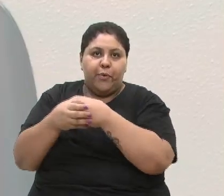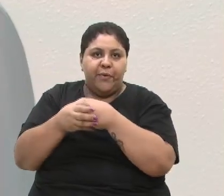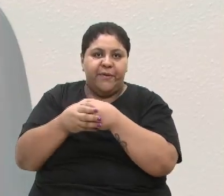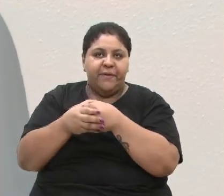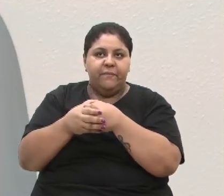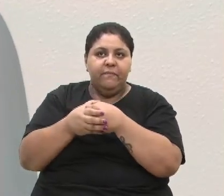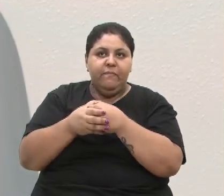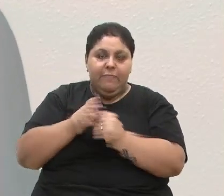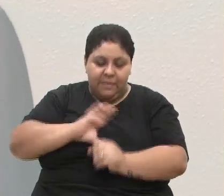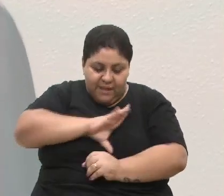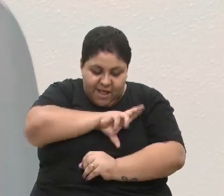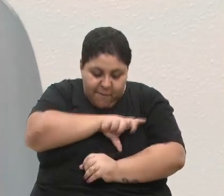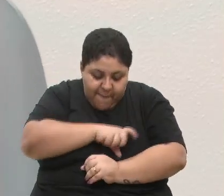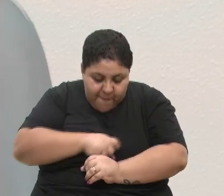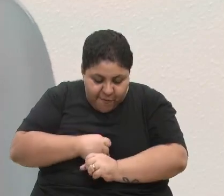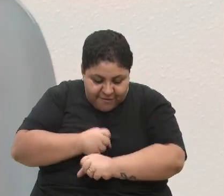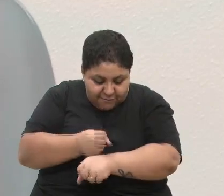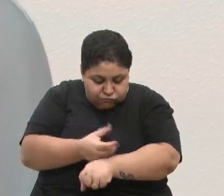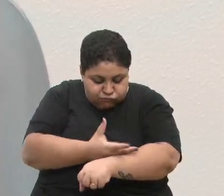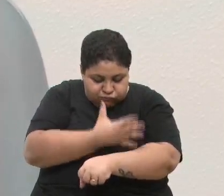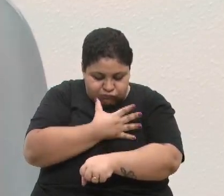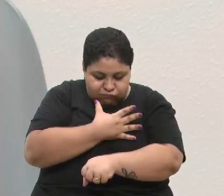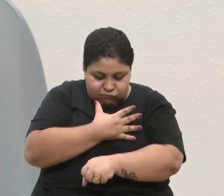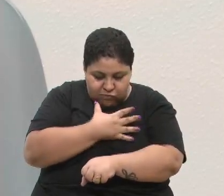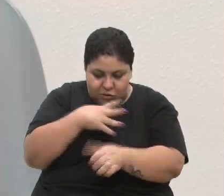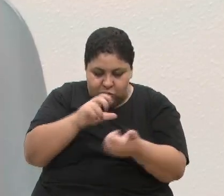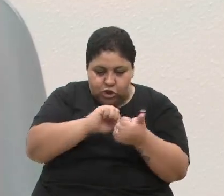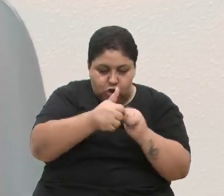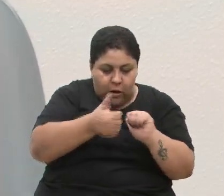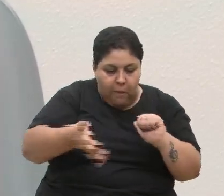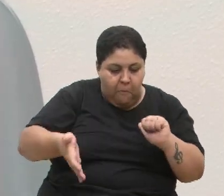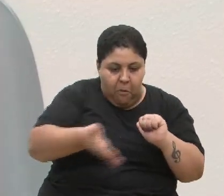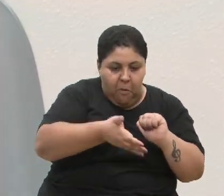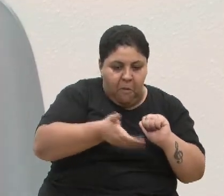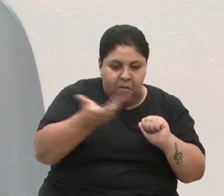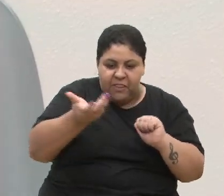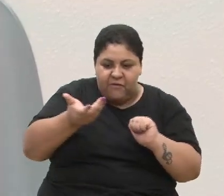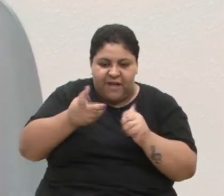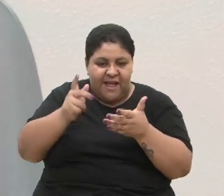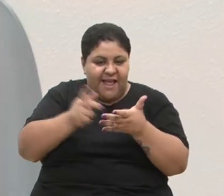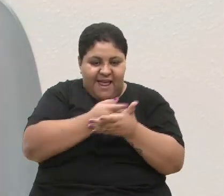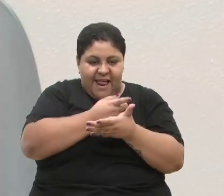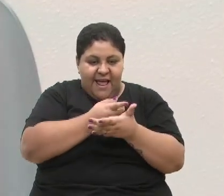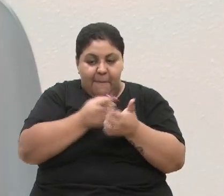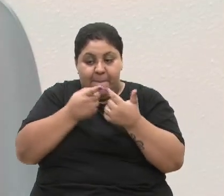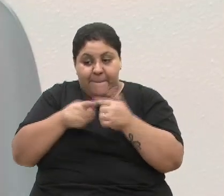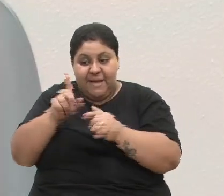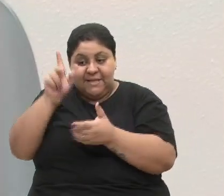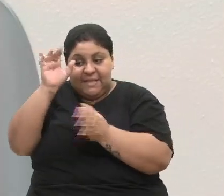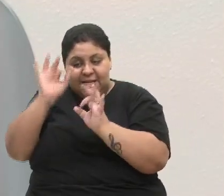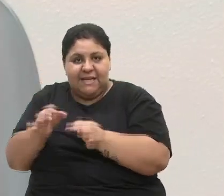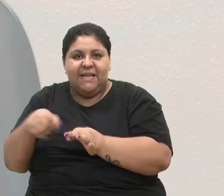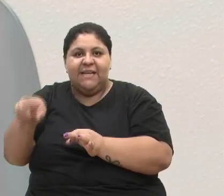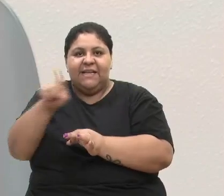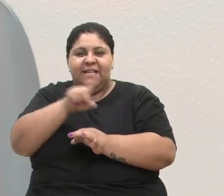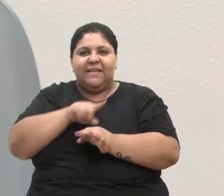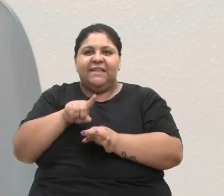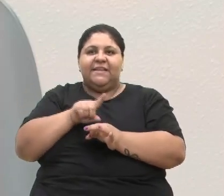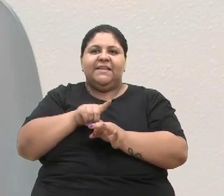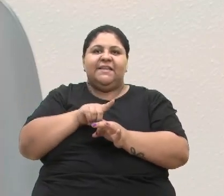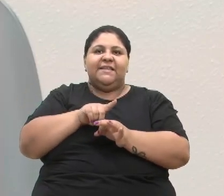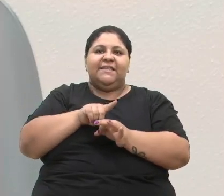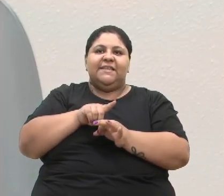E esse amor que tu sente, sabe, quando tu joga a bocha e tu não quer errar e tu quer acertar, a gente leva para a